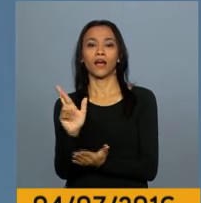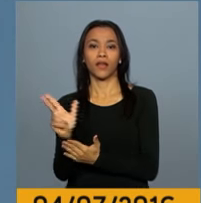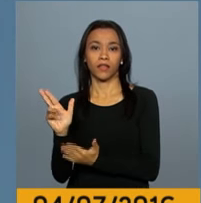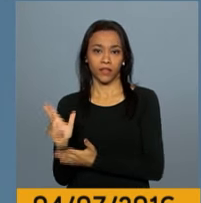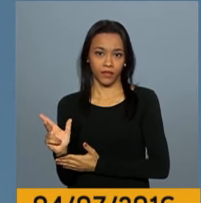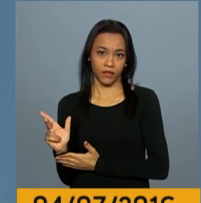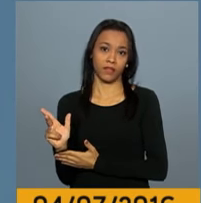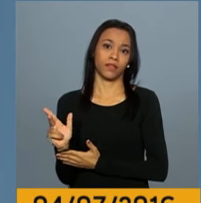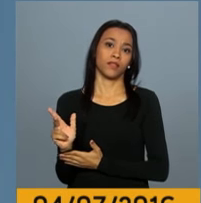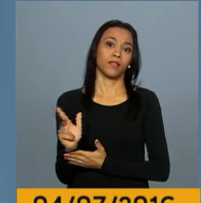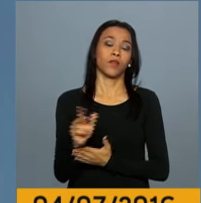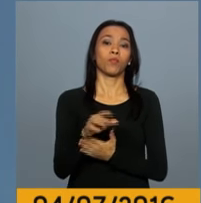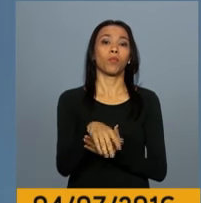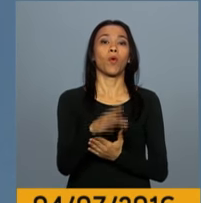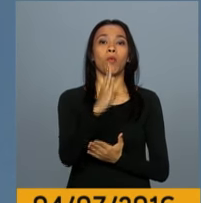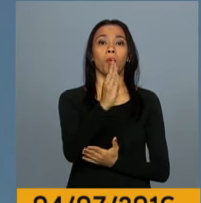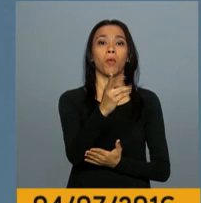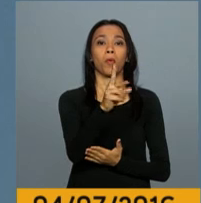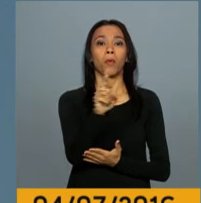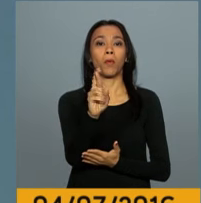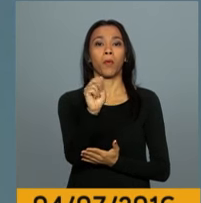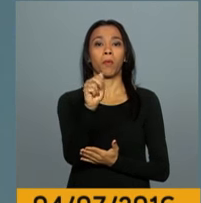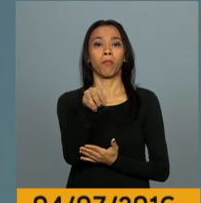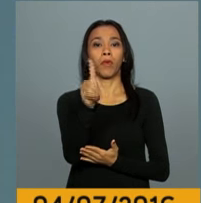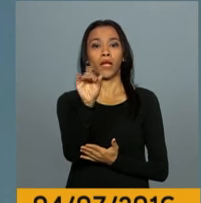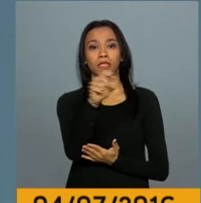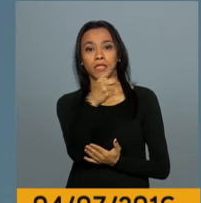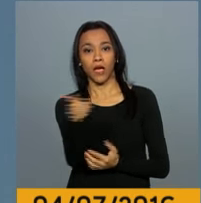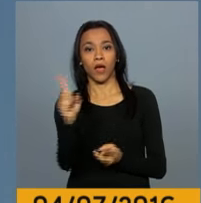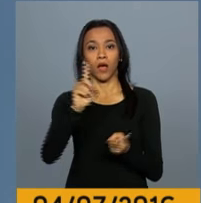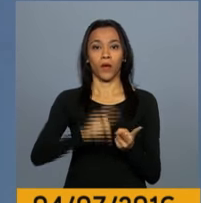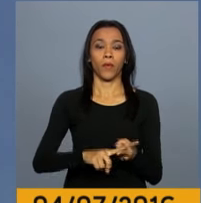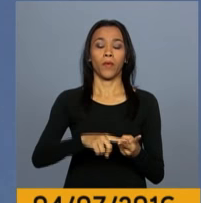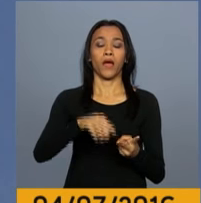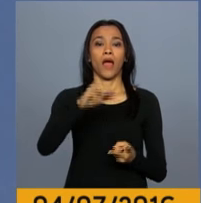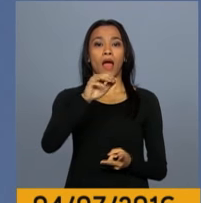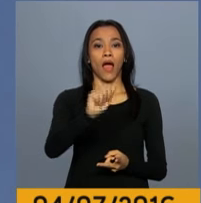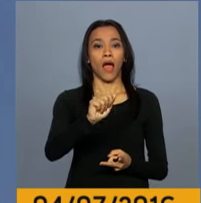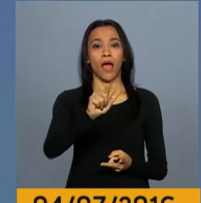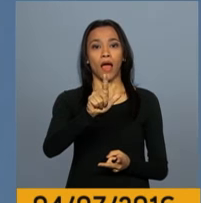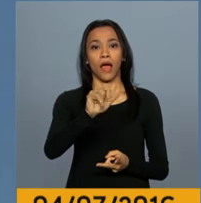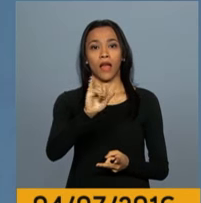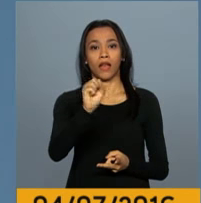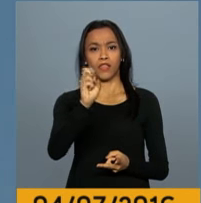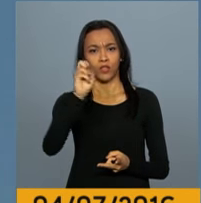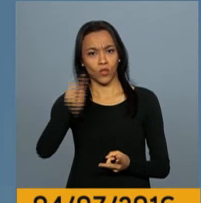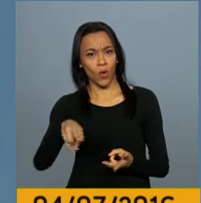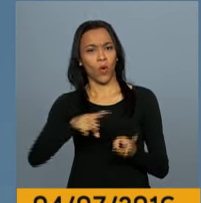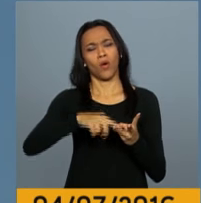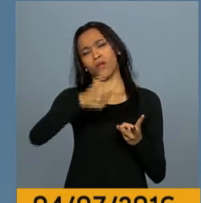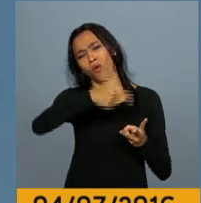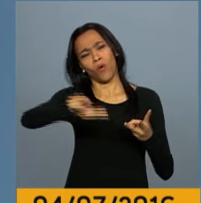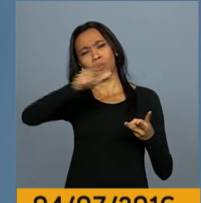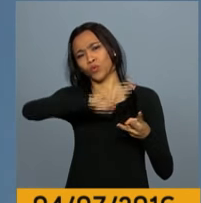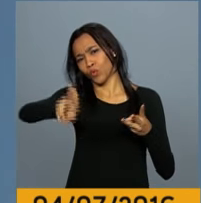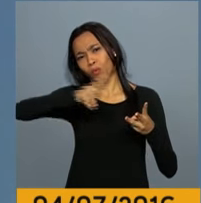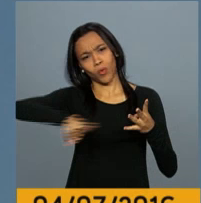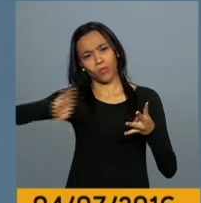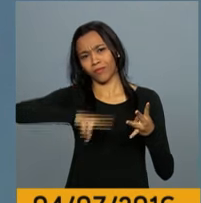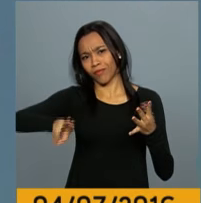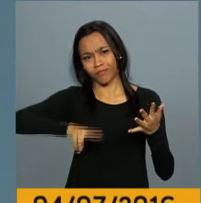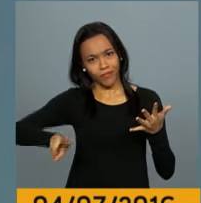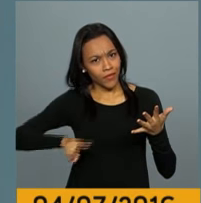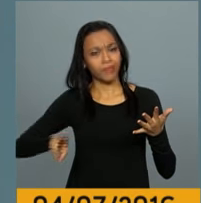várias figuras, como o doutor Brandão, o Alisson Paulinelli, o Arnaldo Jardim, enfim, tantos que estão aqui e que